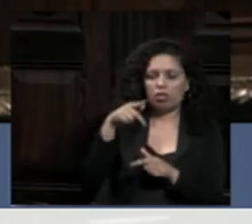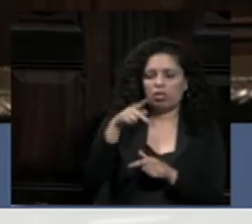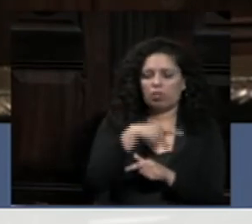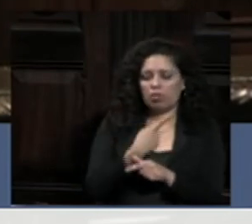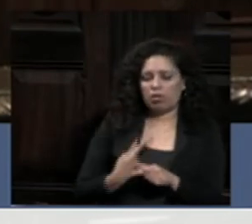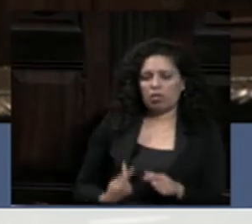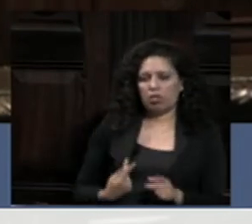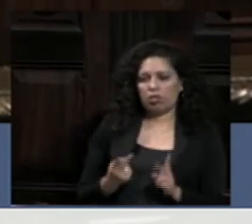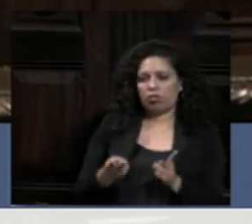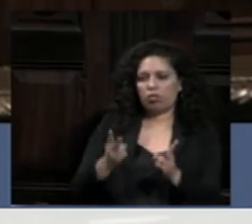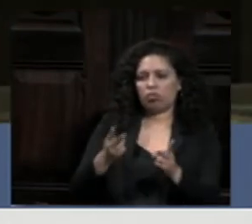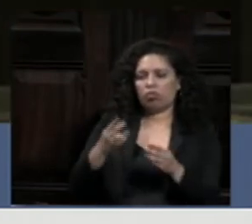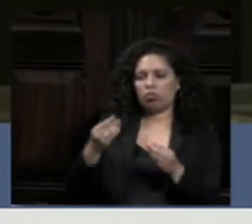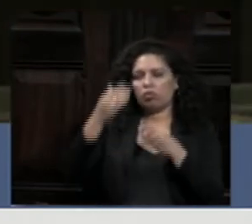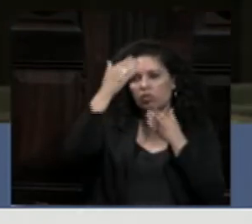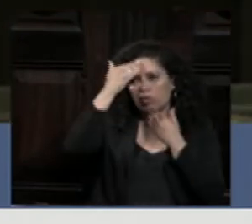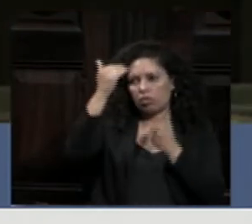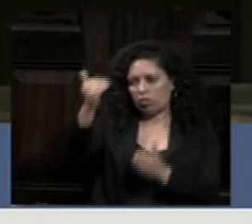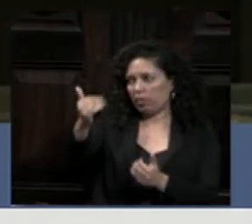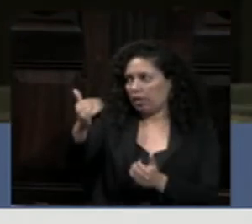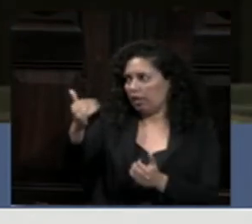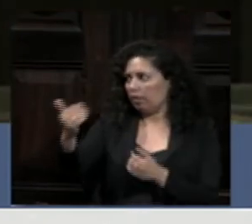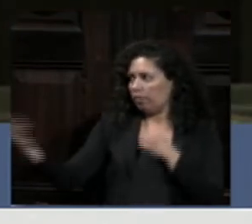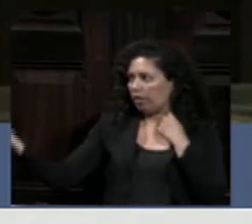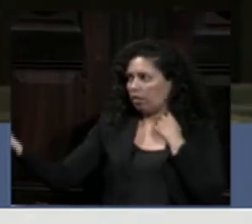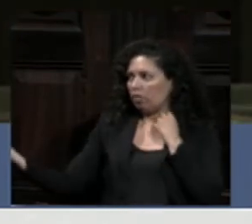da nossa casa. Muito obrigado.